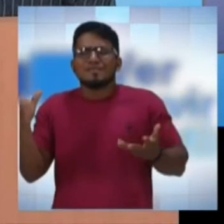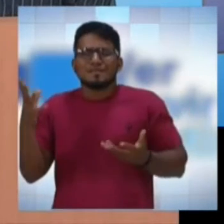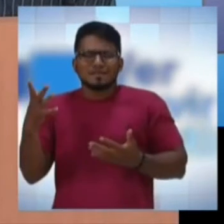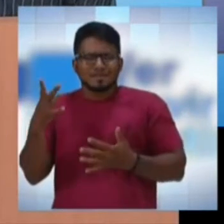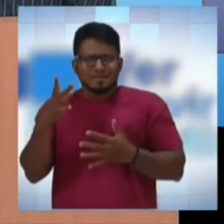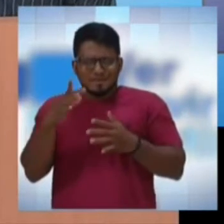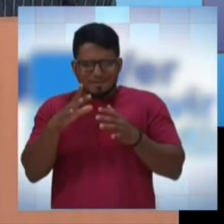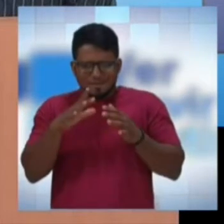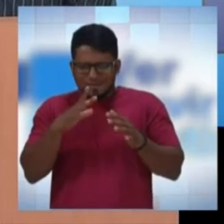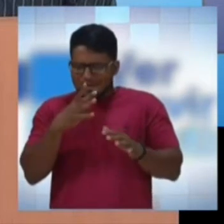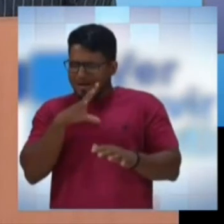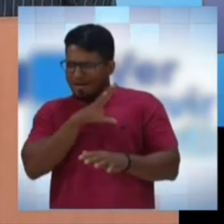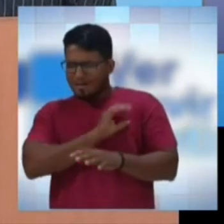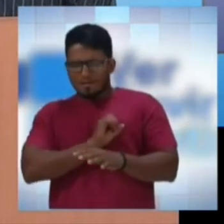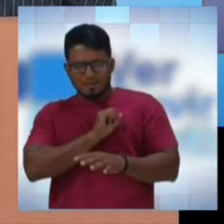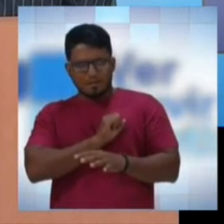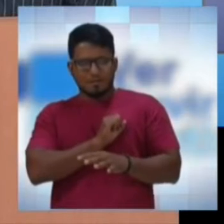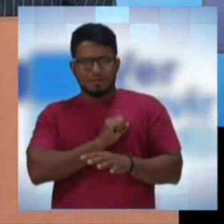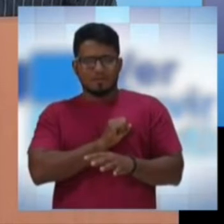pétalas